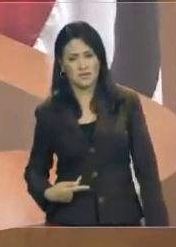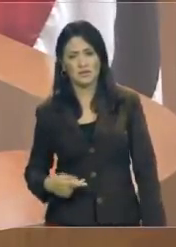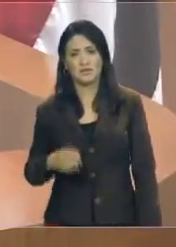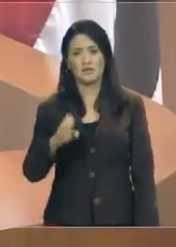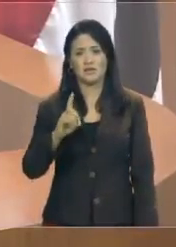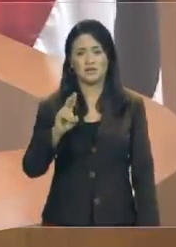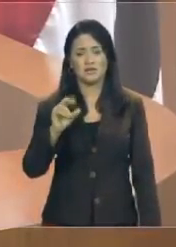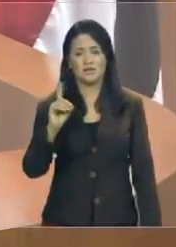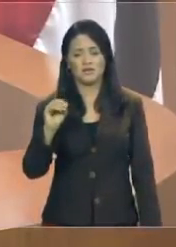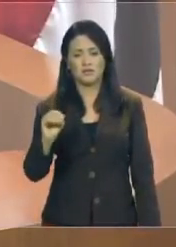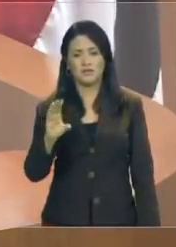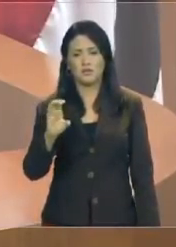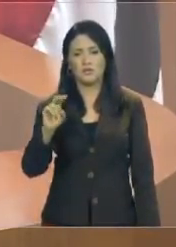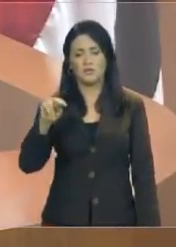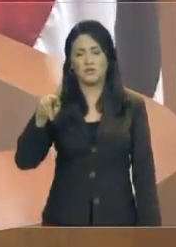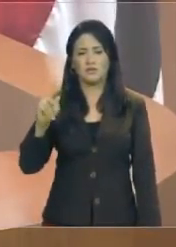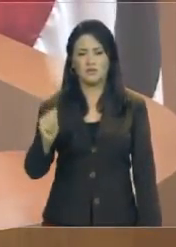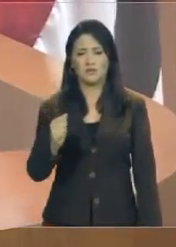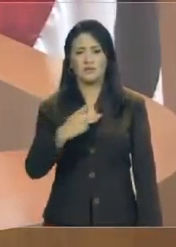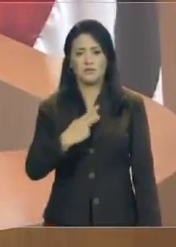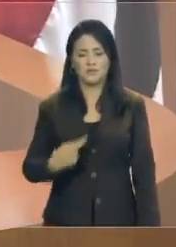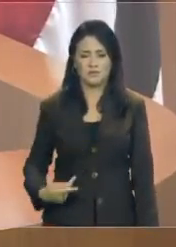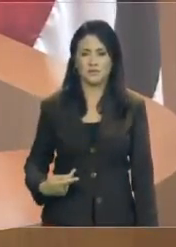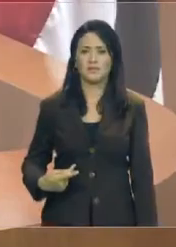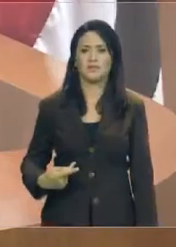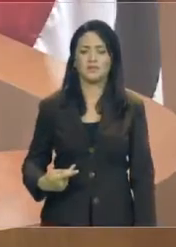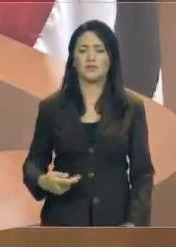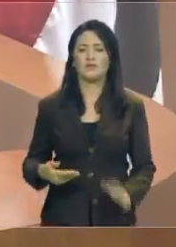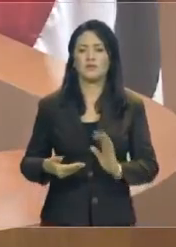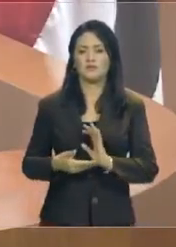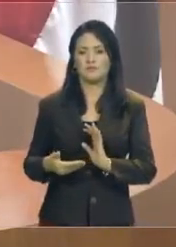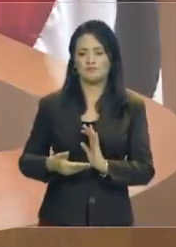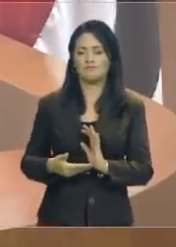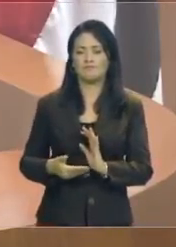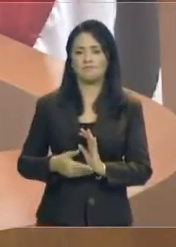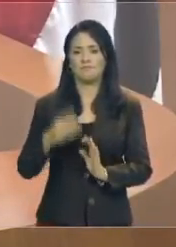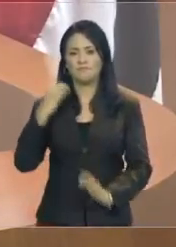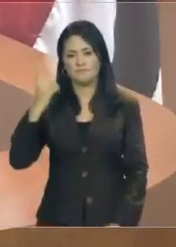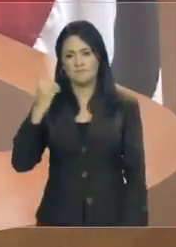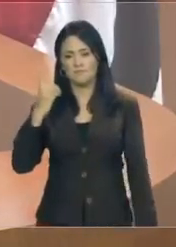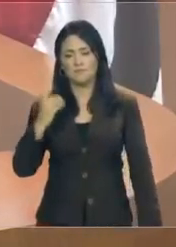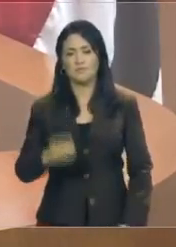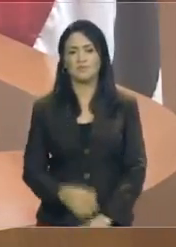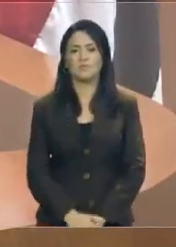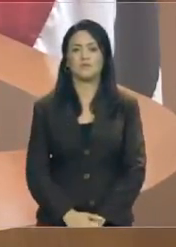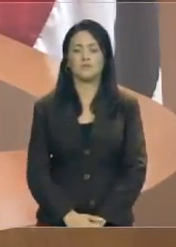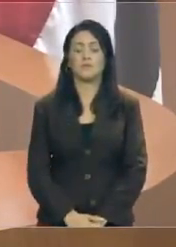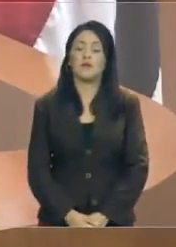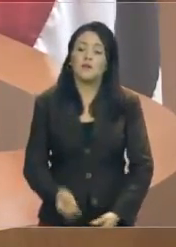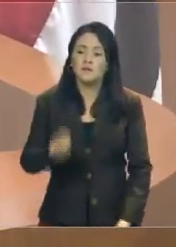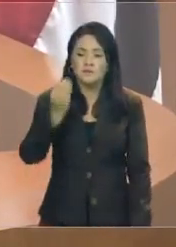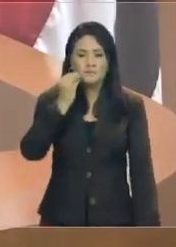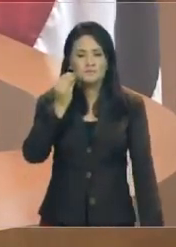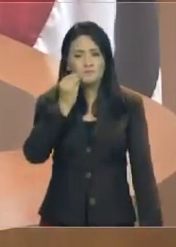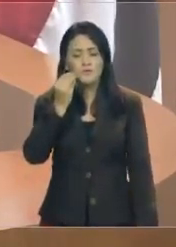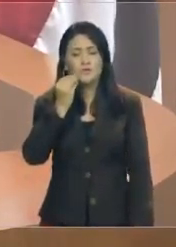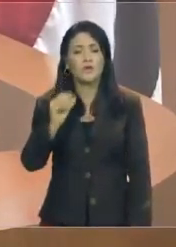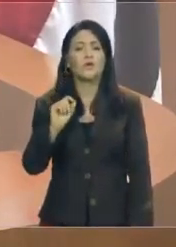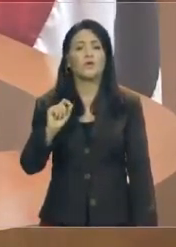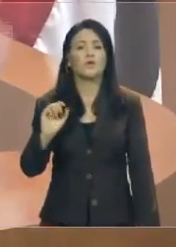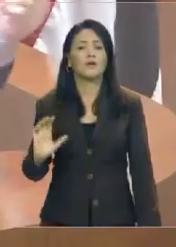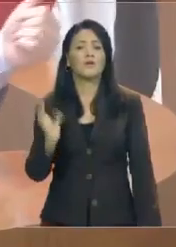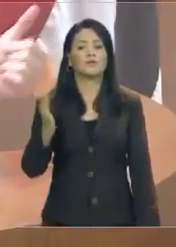Deputados. Vamos ver quais são os próximos passos disso. É certo que isto deveria ter sido